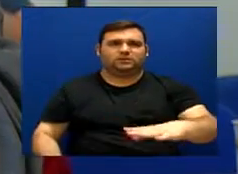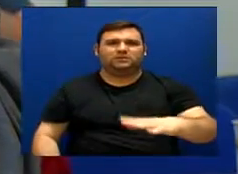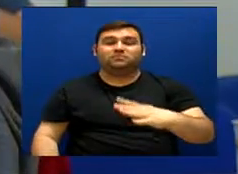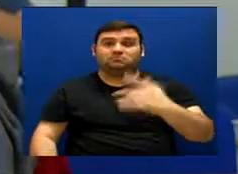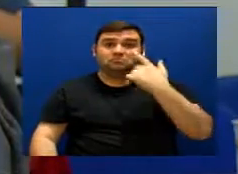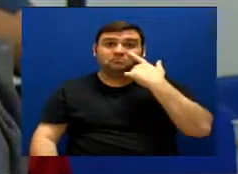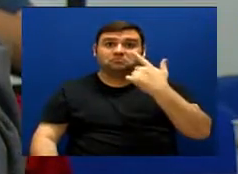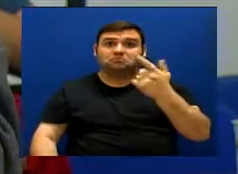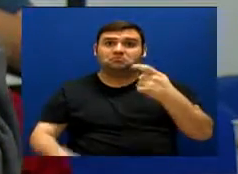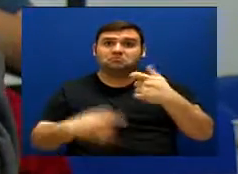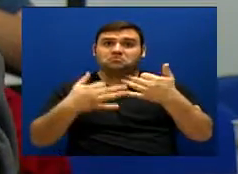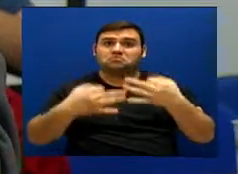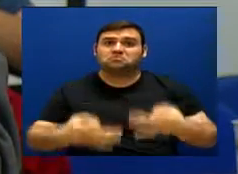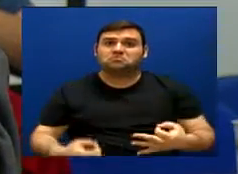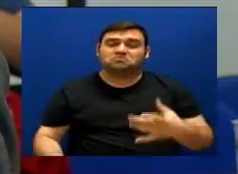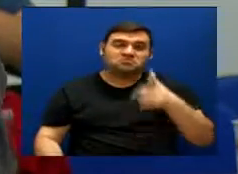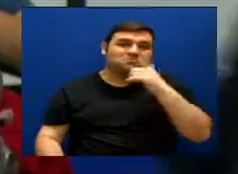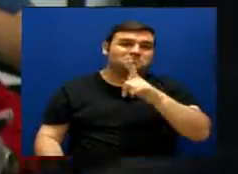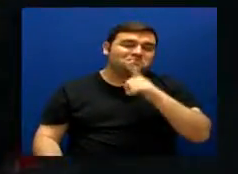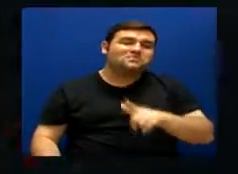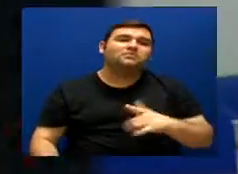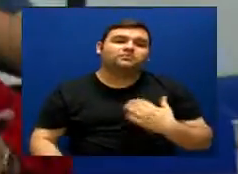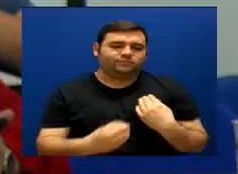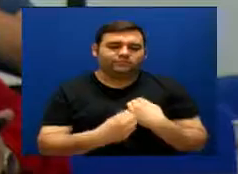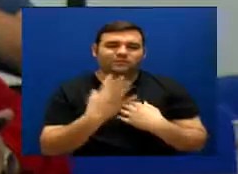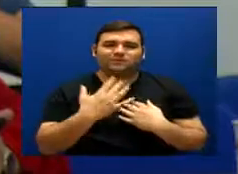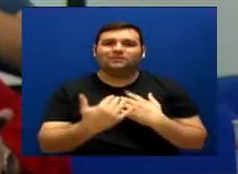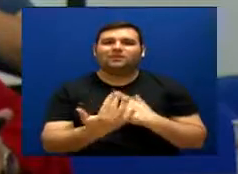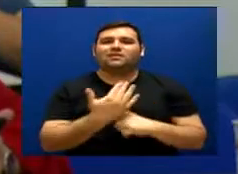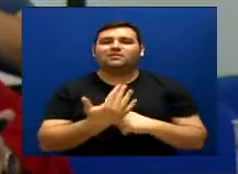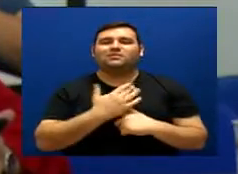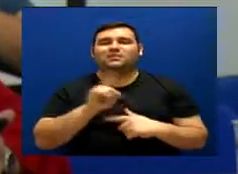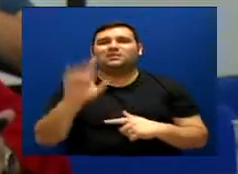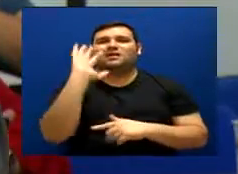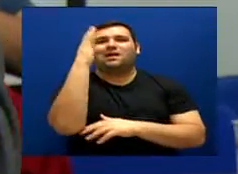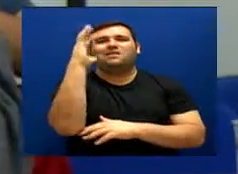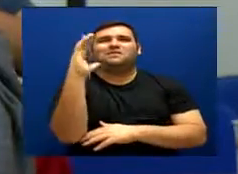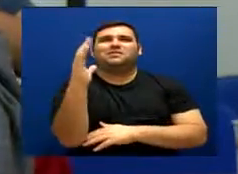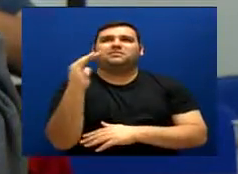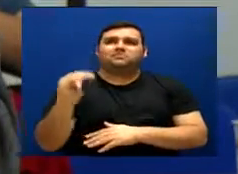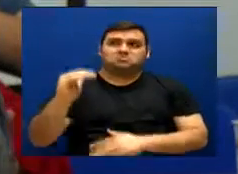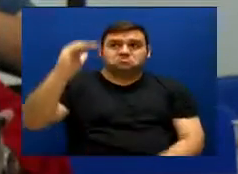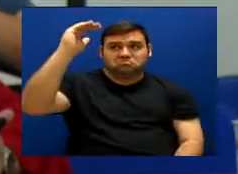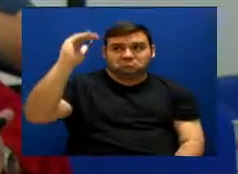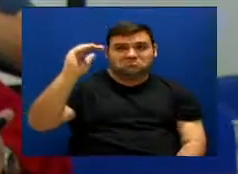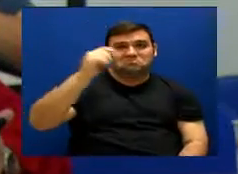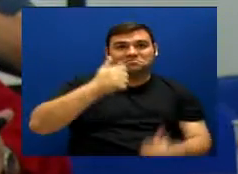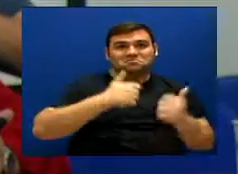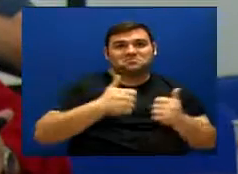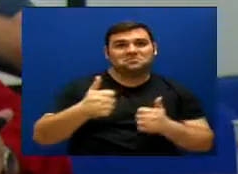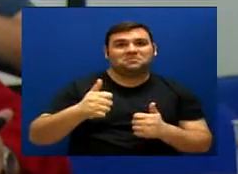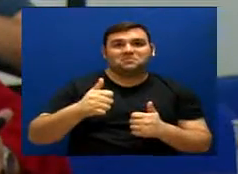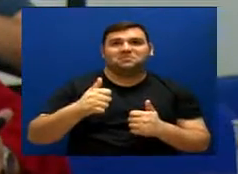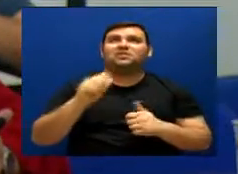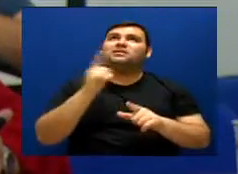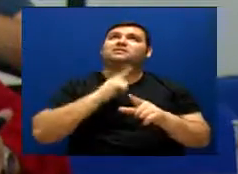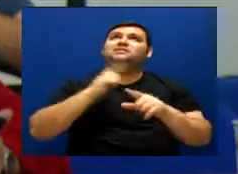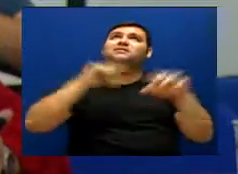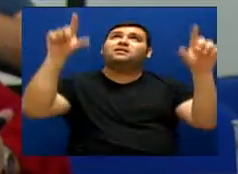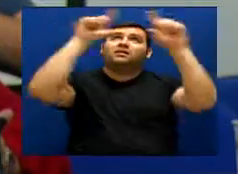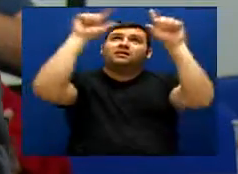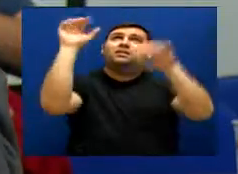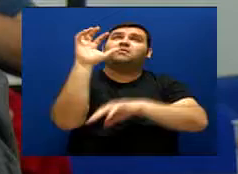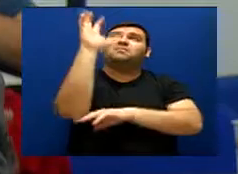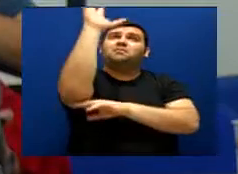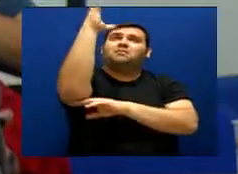E olha, funcionou direitinho. A orientação que ele me deu, hoje as árvores cresceram até um certo ponto, não atingiram a rede. Disse,